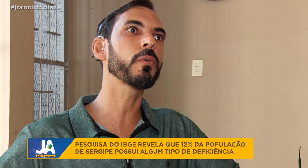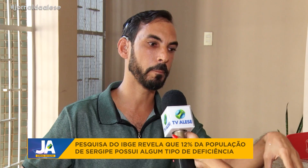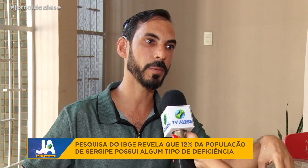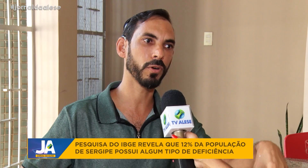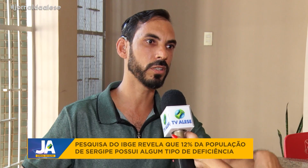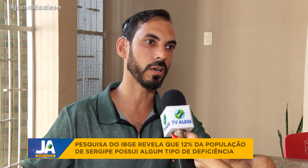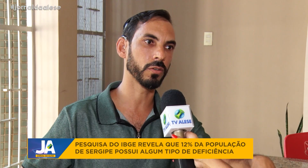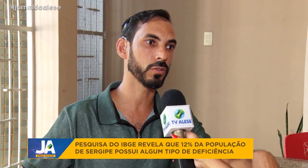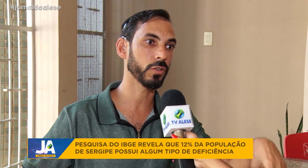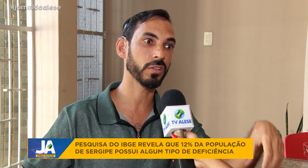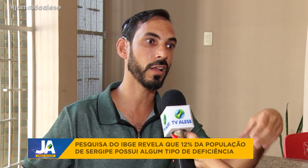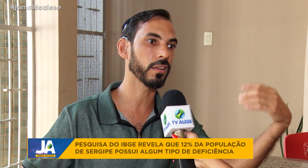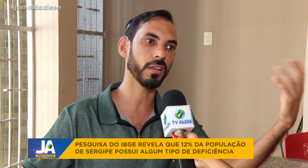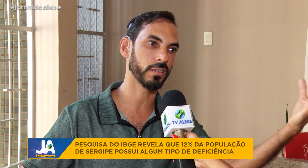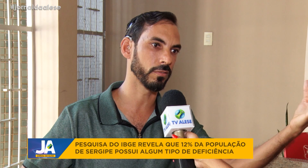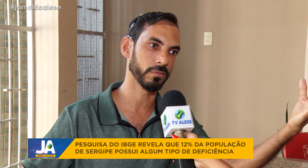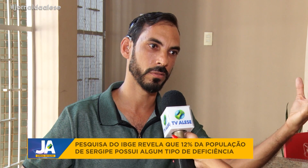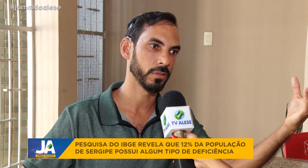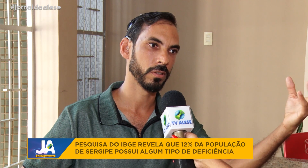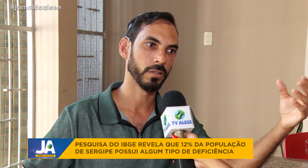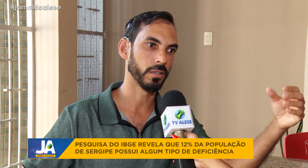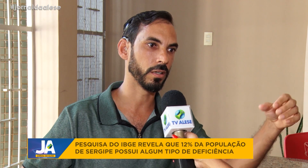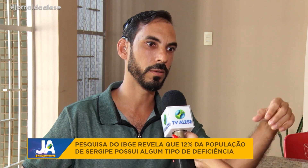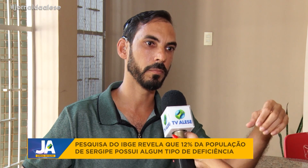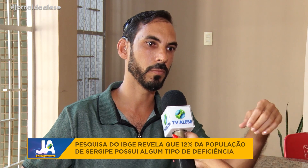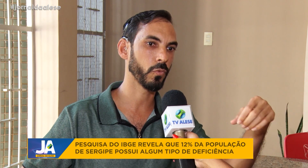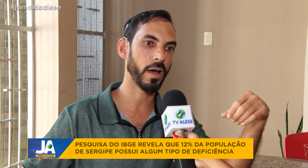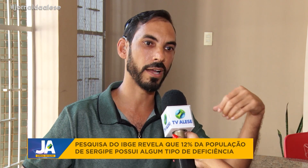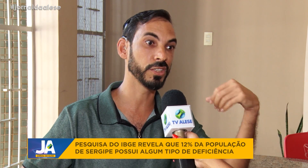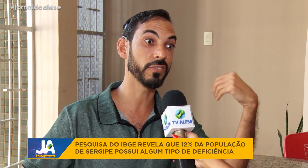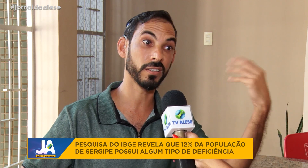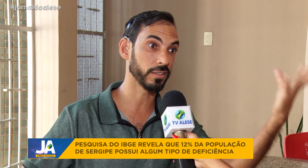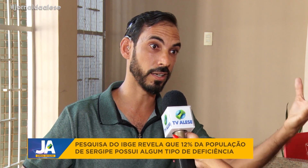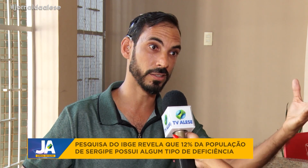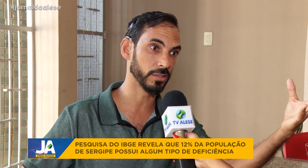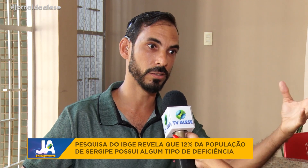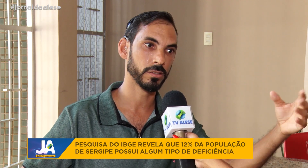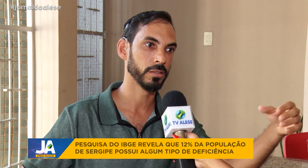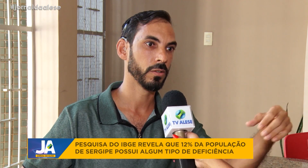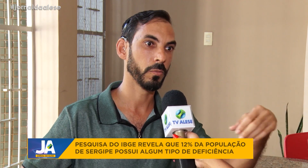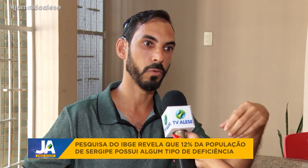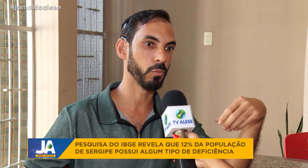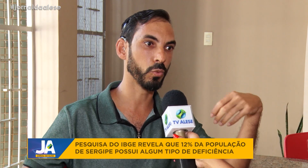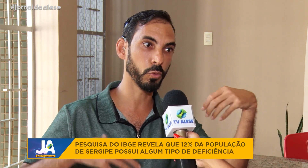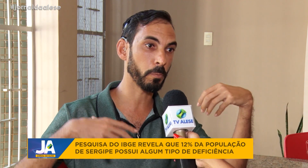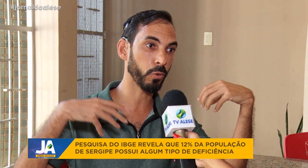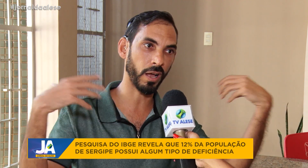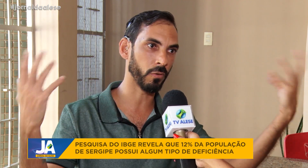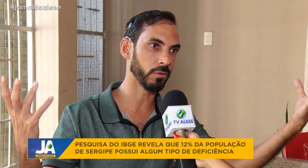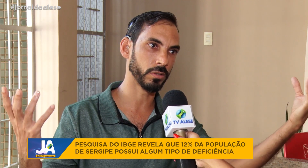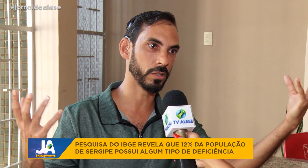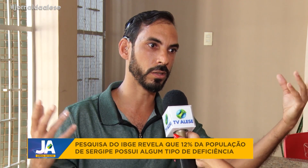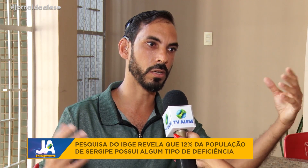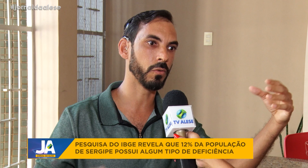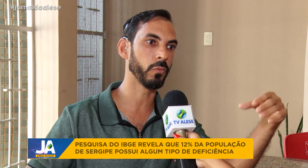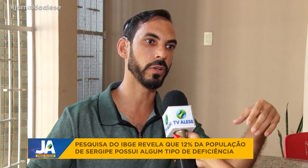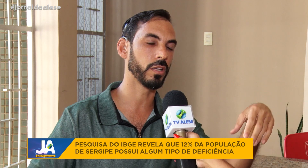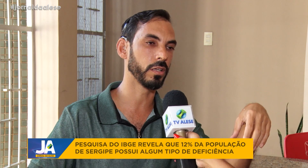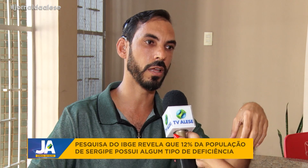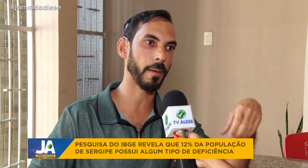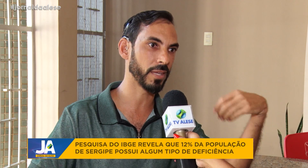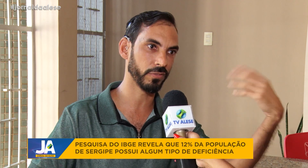a dia. Primordial, socialização, né? A diversidade, o mundo plural.